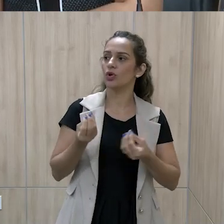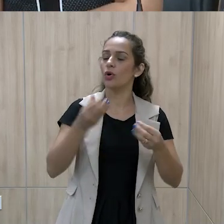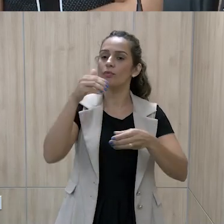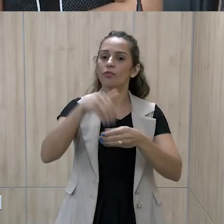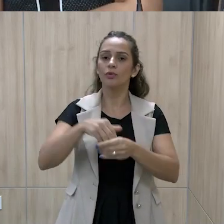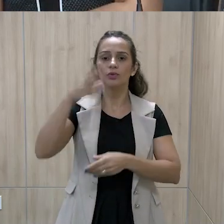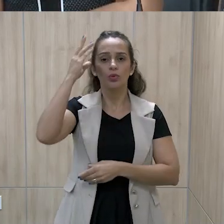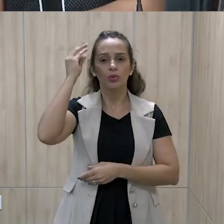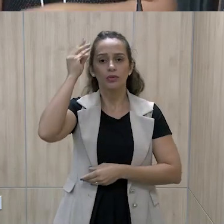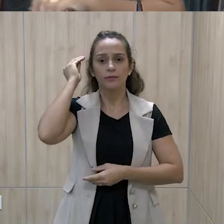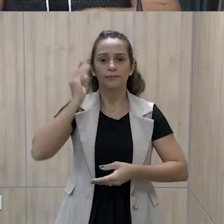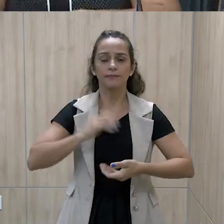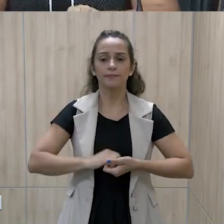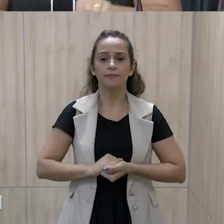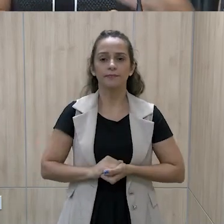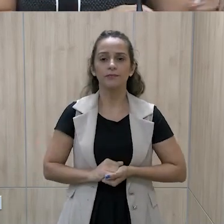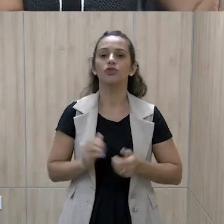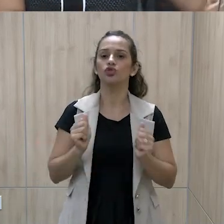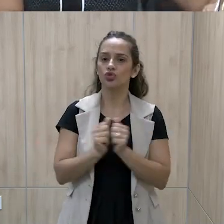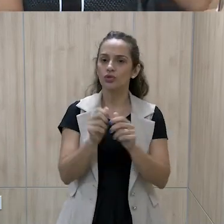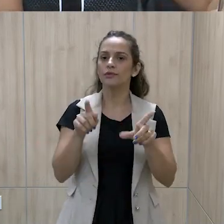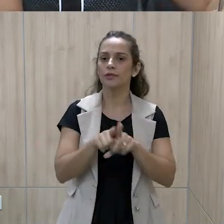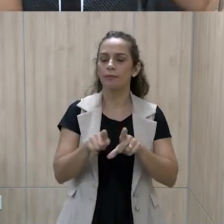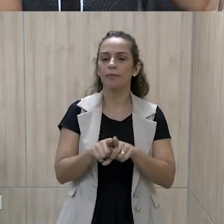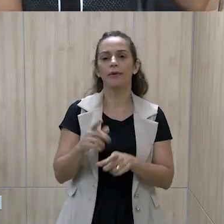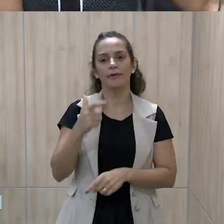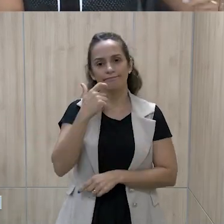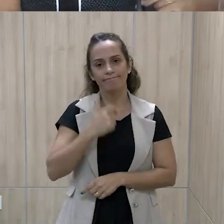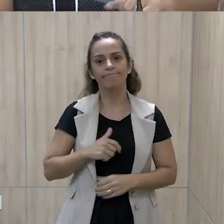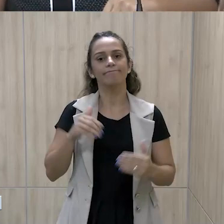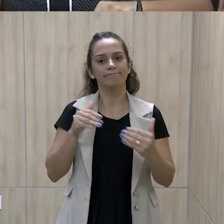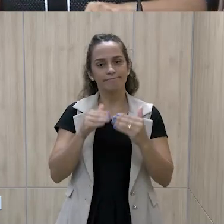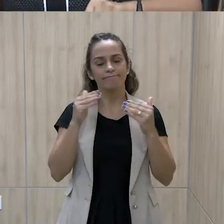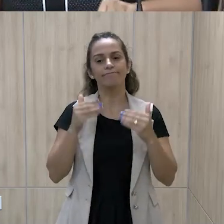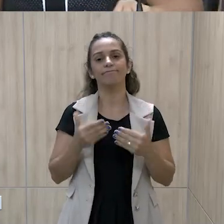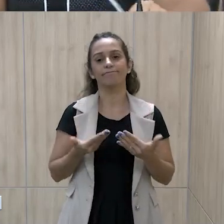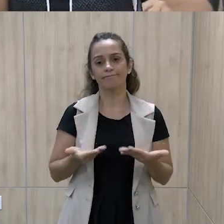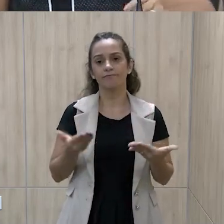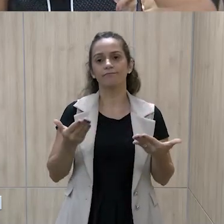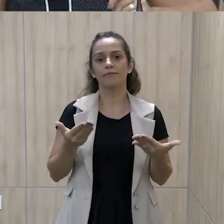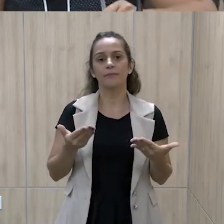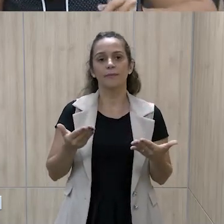como vota o deputado Rodrigo Camargo com relator presidência